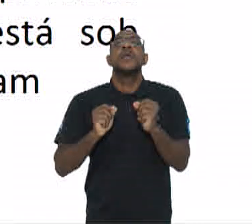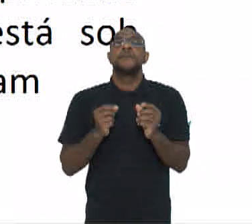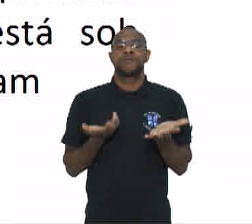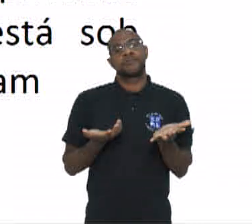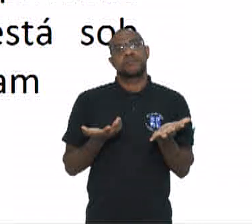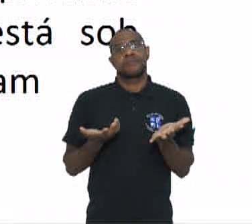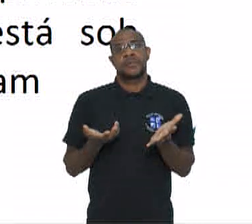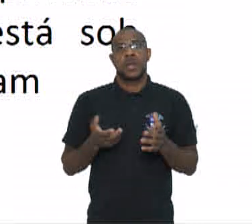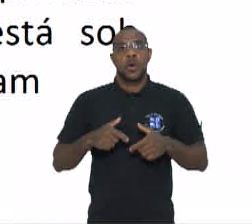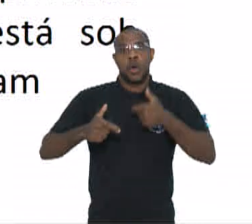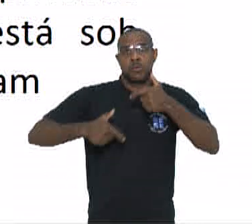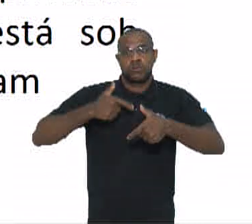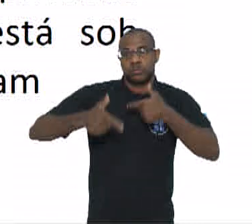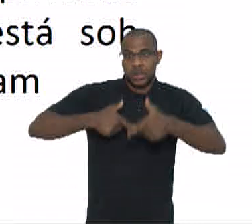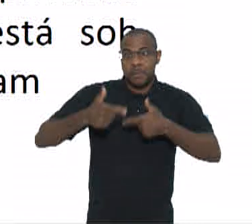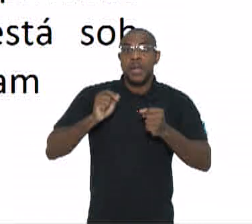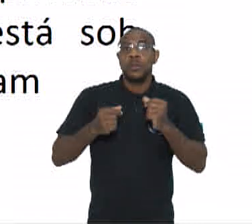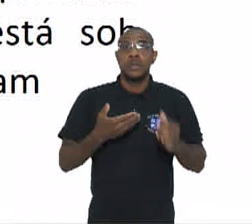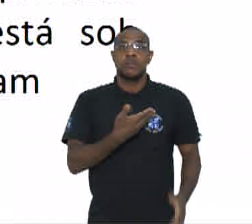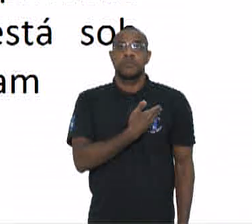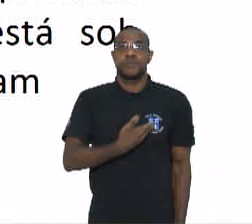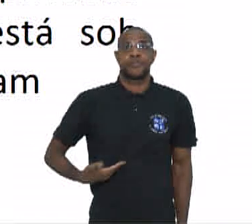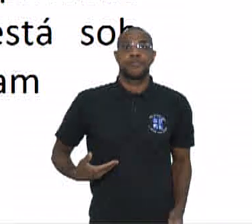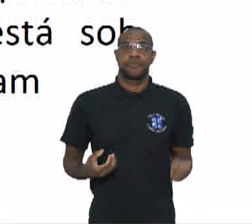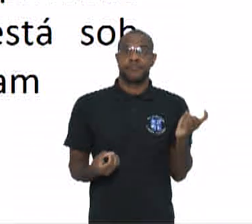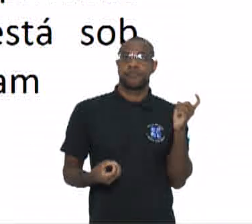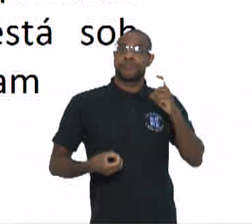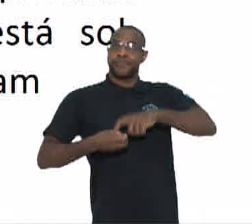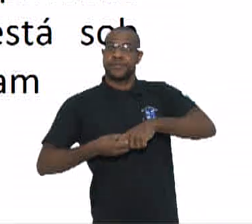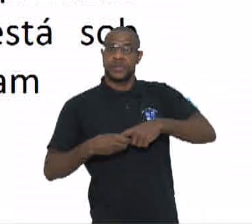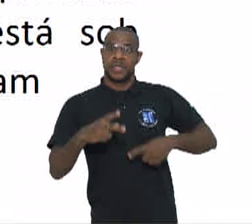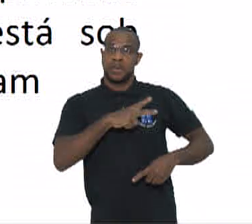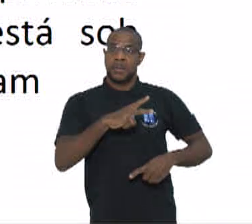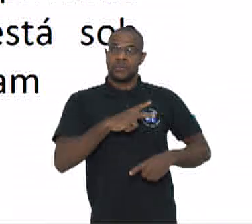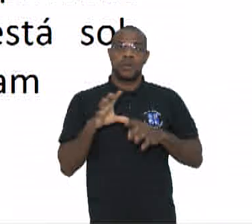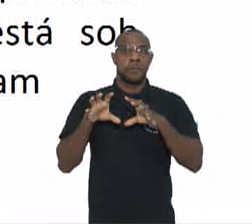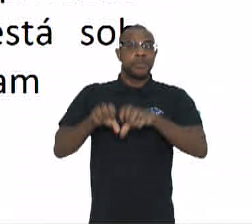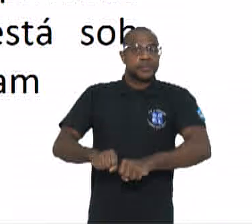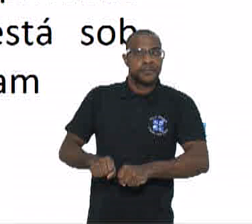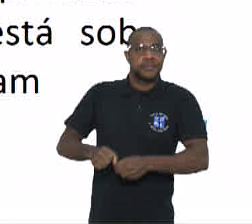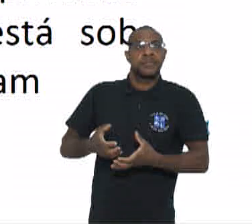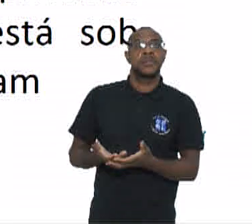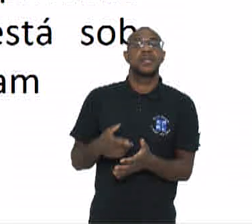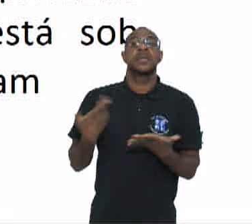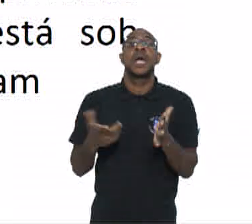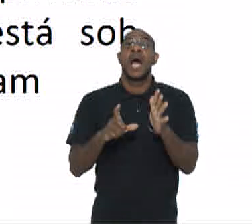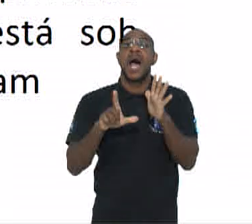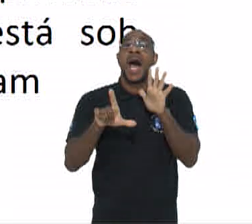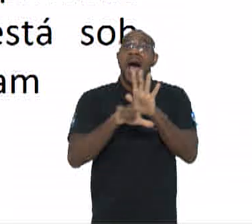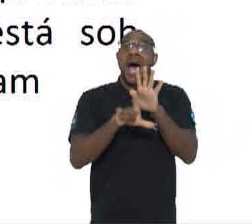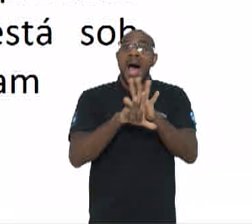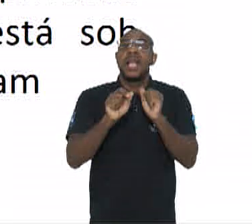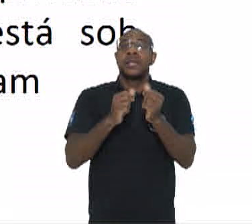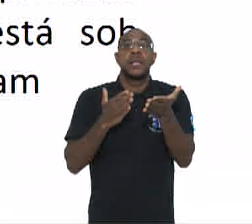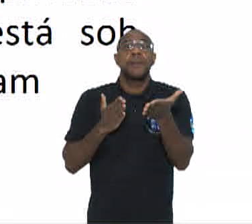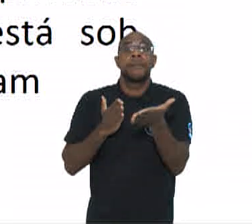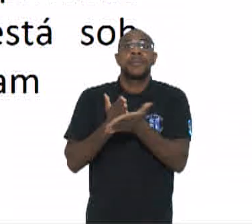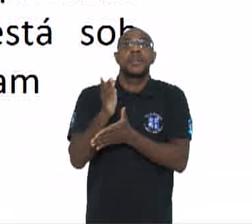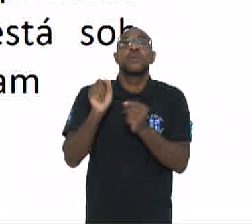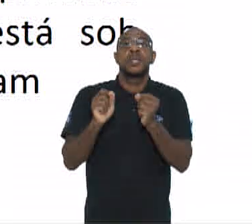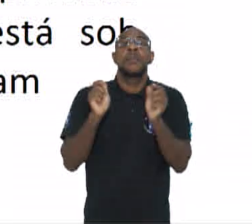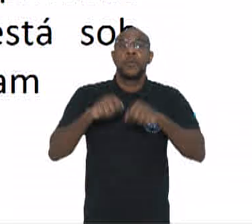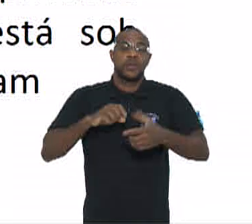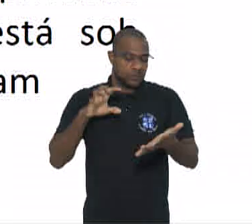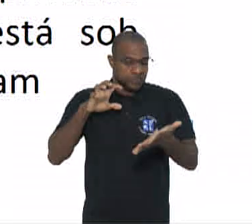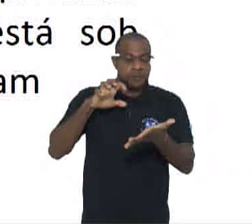serviço. A lei aprovada no Senado propõe que os municípios brasileiros possam estabelecer contratos de concessão com